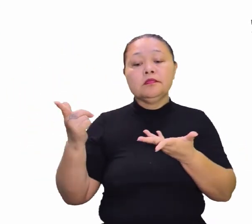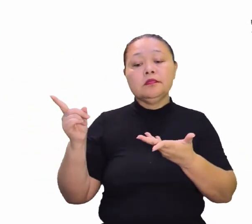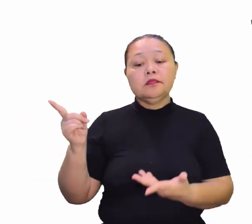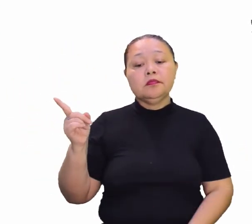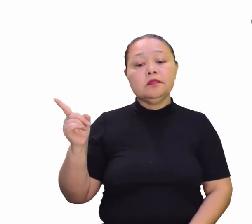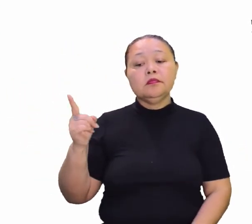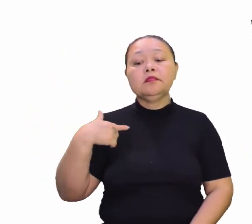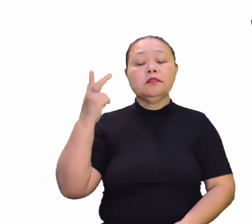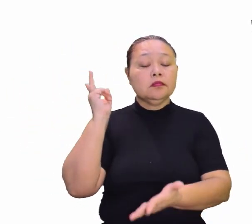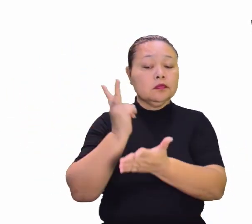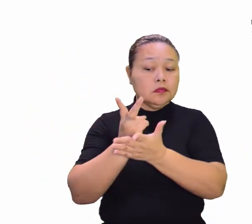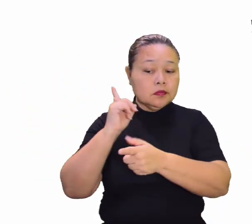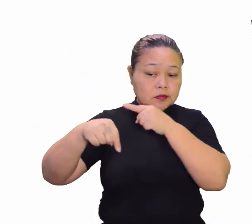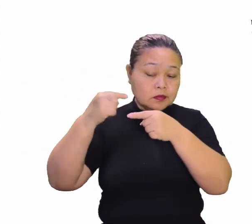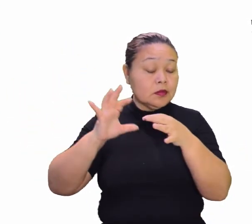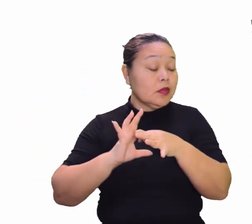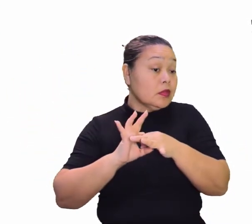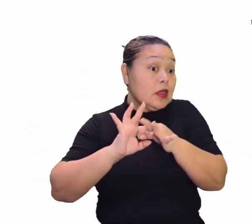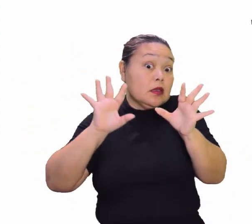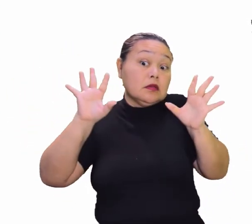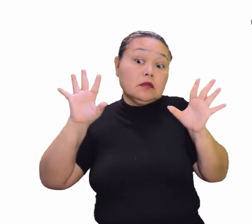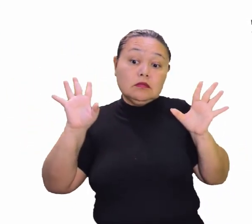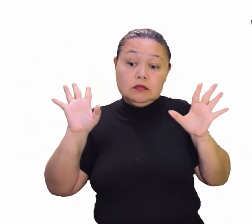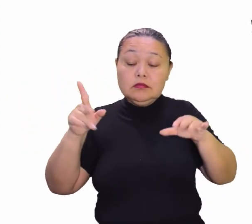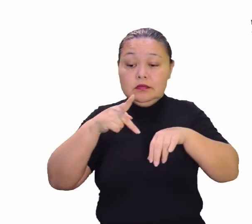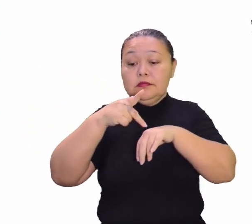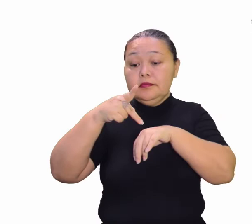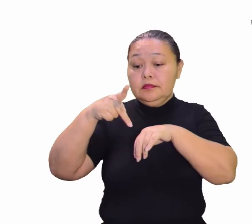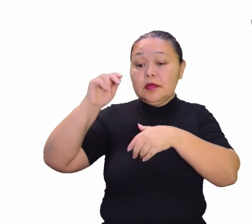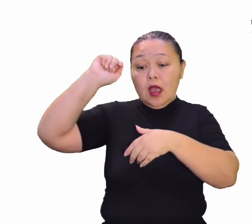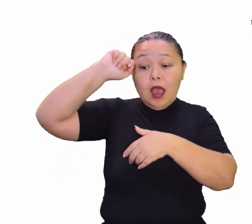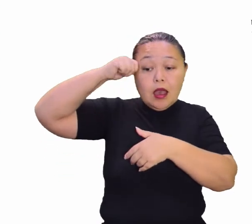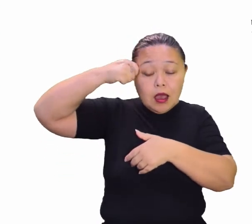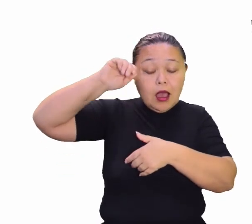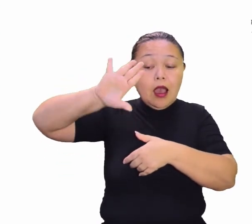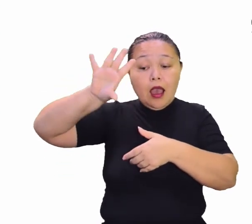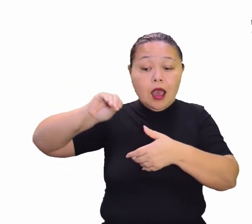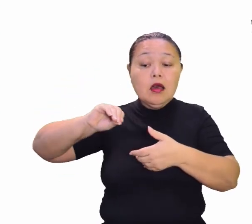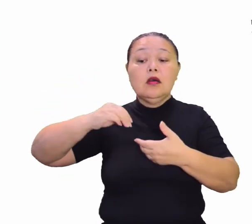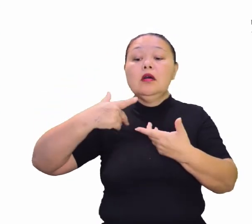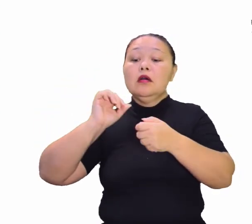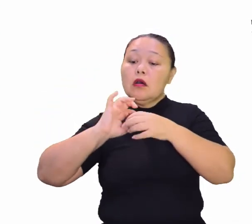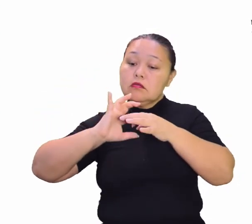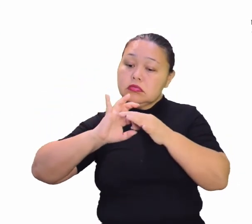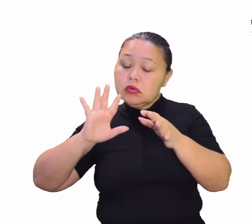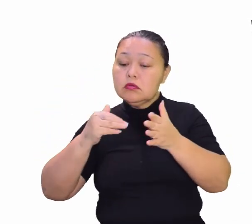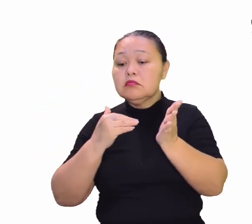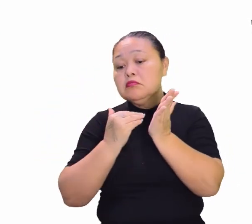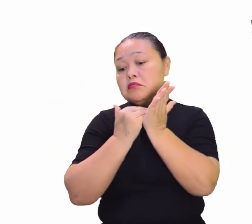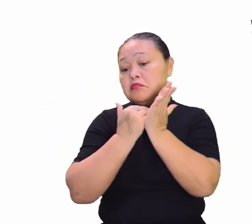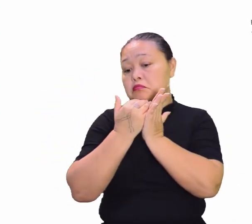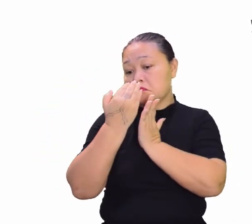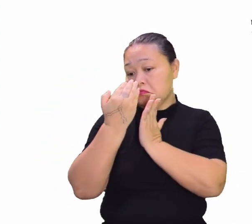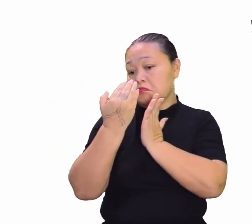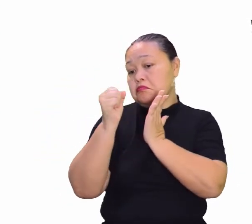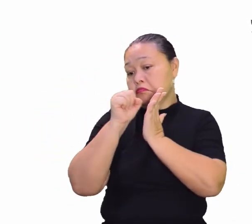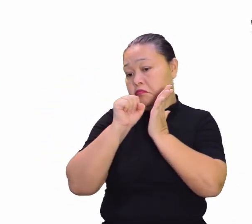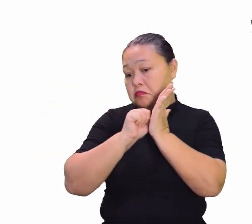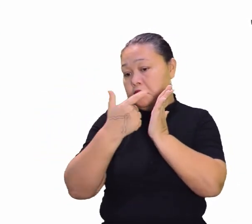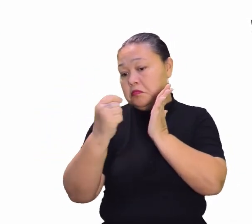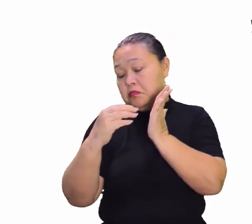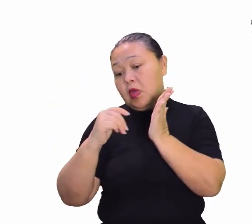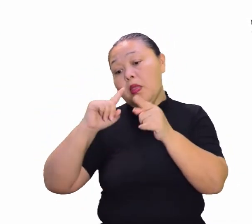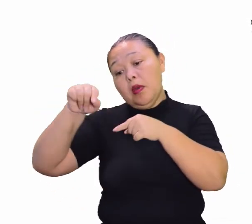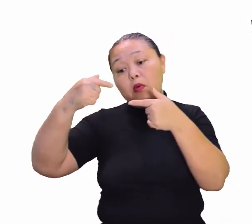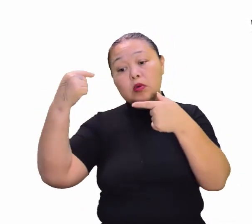situação. Mesmo após o processo de independência do continente africano, que começou a partir da metade do século XX, após a Segunda